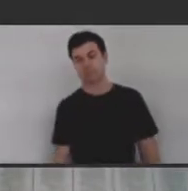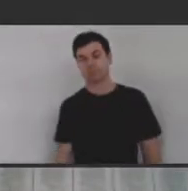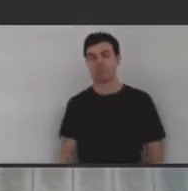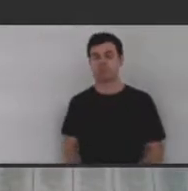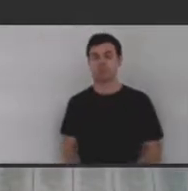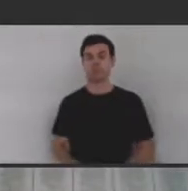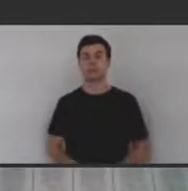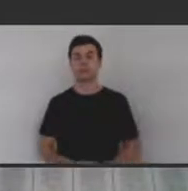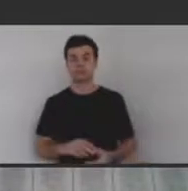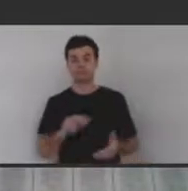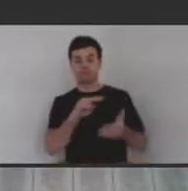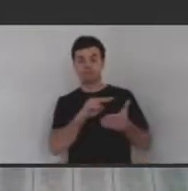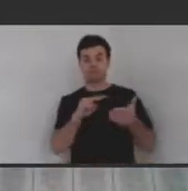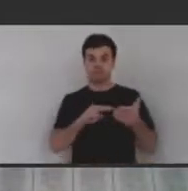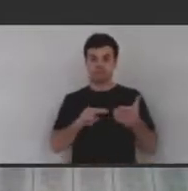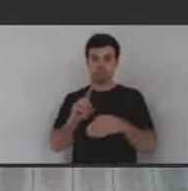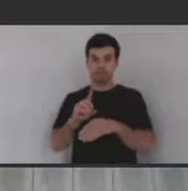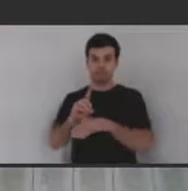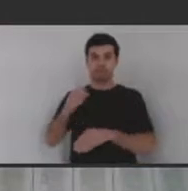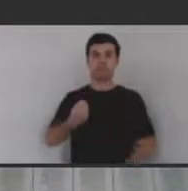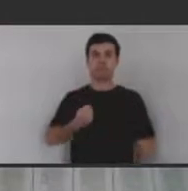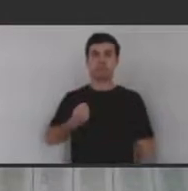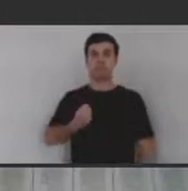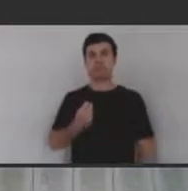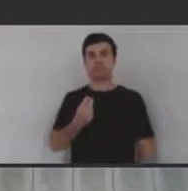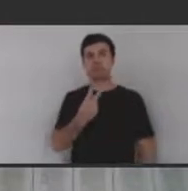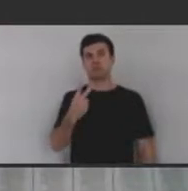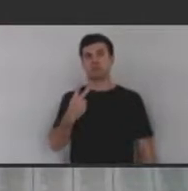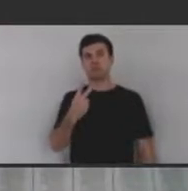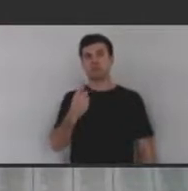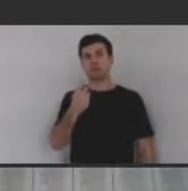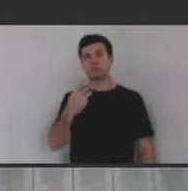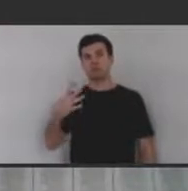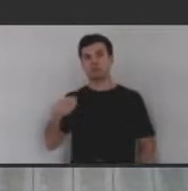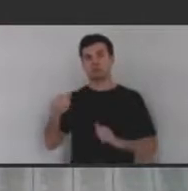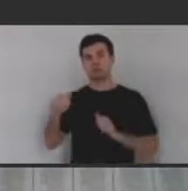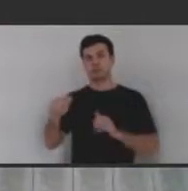Ato da mesa diretora número 22, de 14 de setembro de 2020.